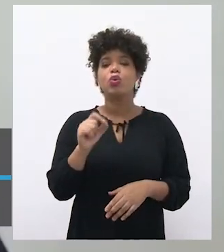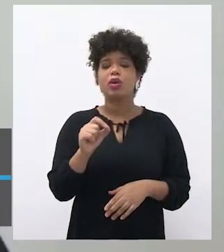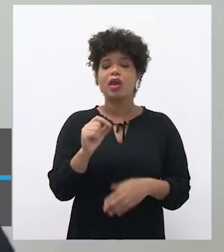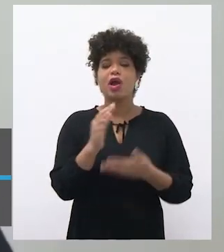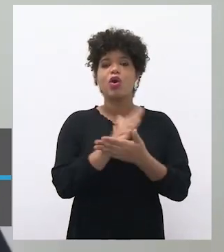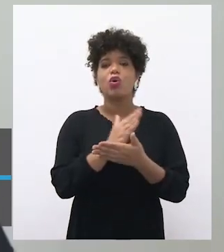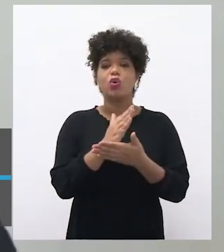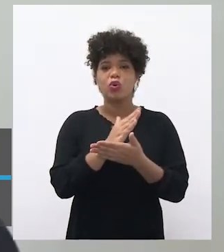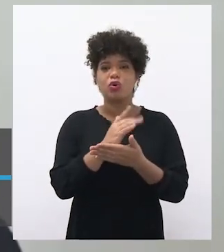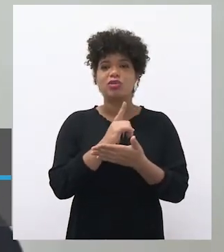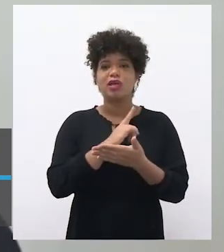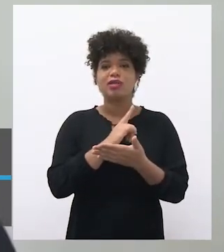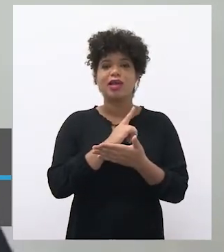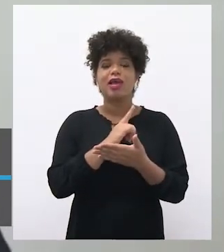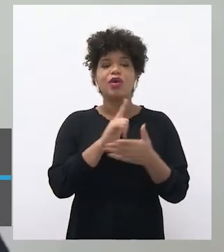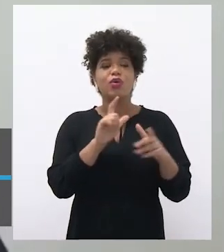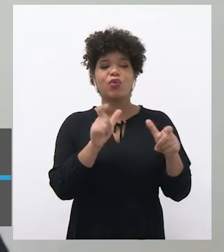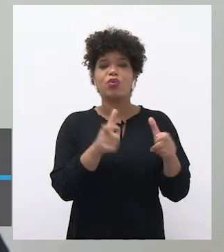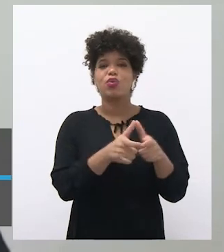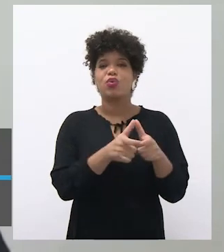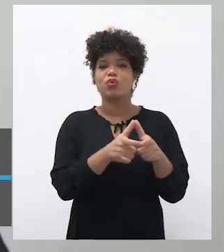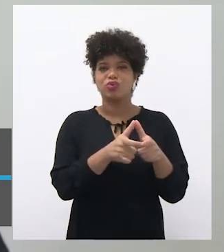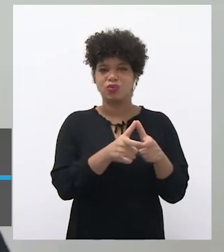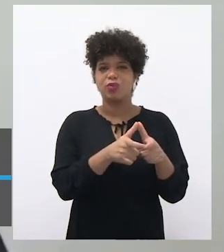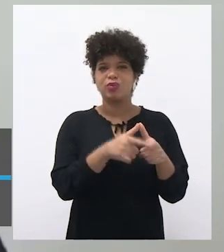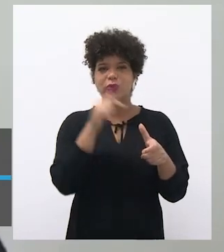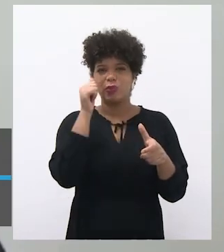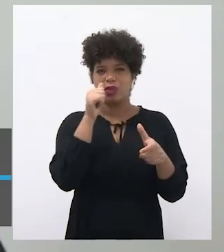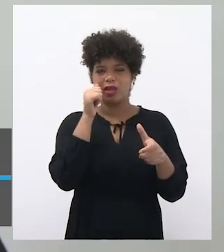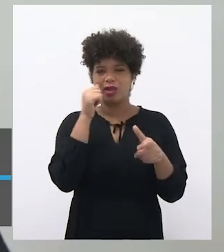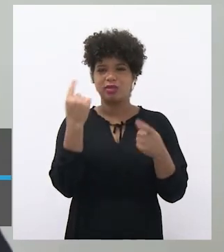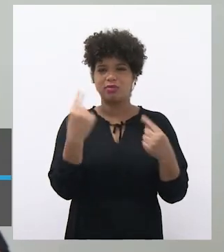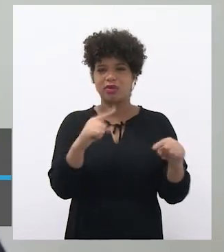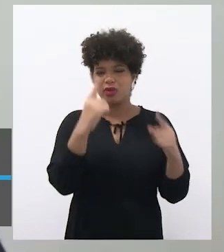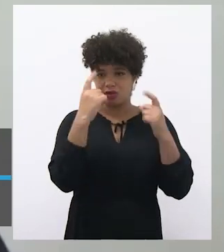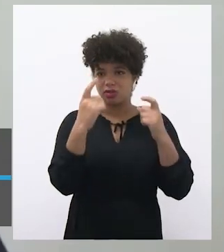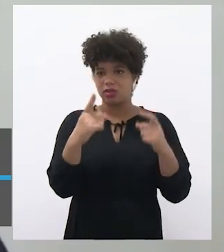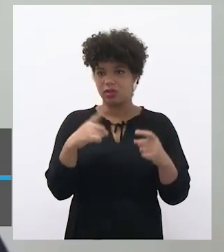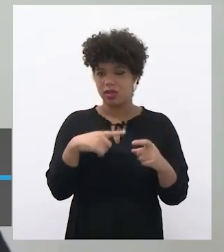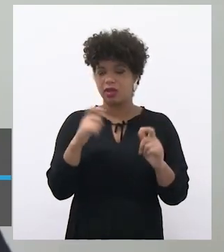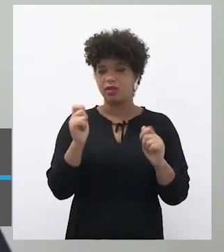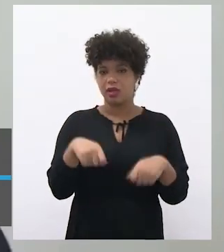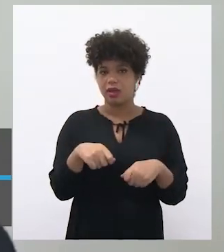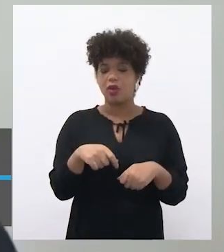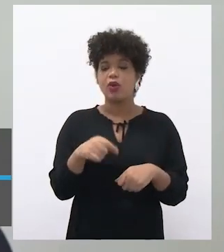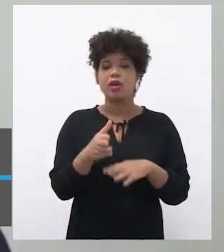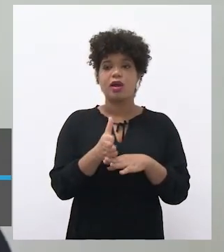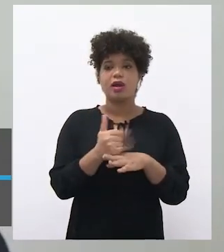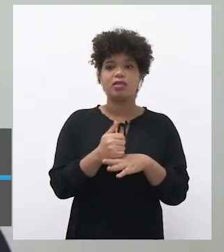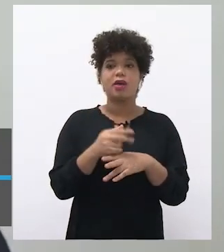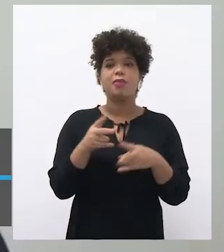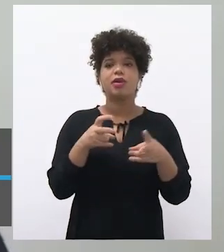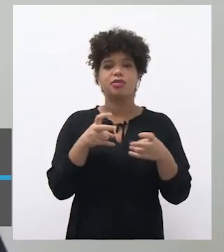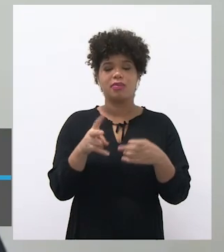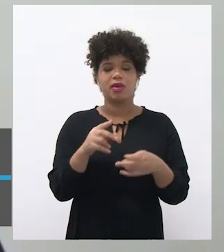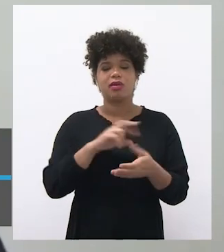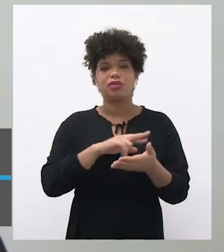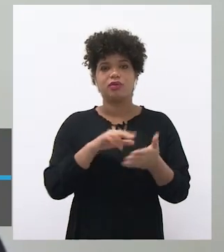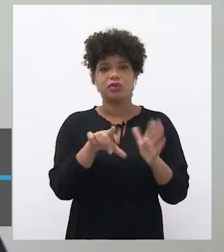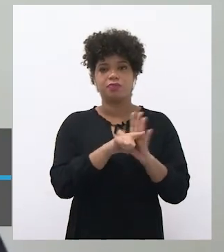lugar, que o paradigma de enfrentamento à violência doméstica no Brasil, ele pressupõe, além